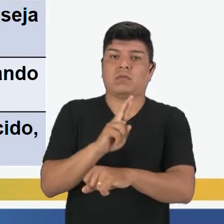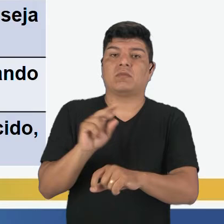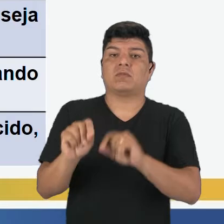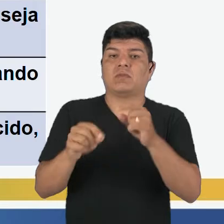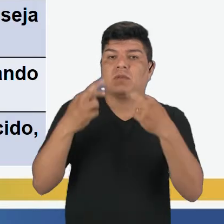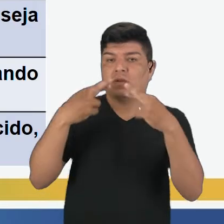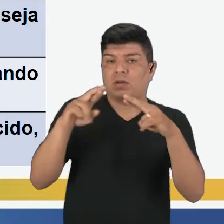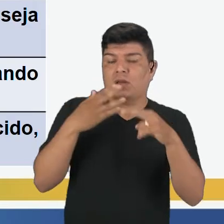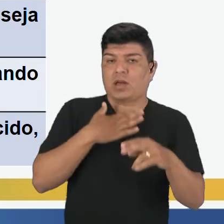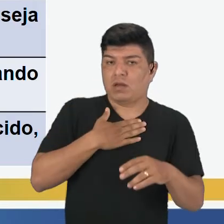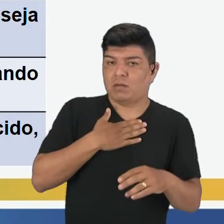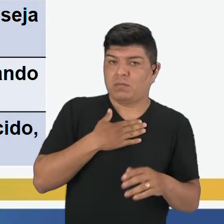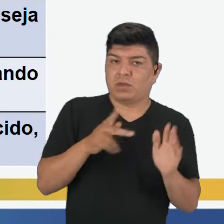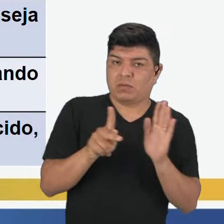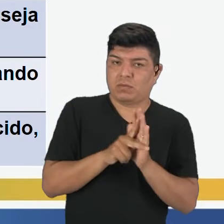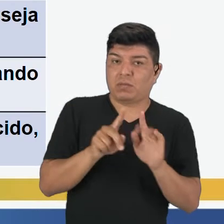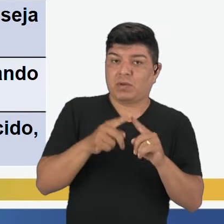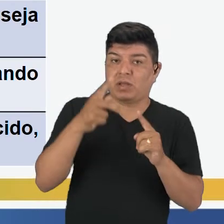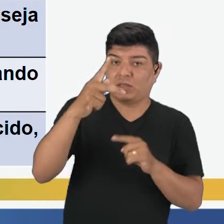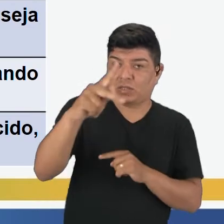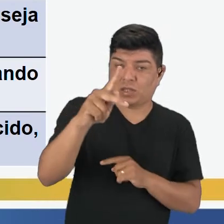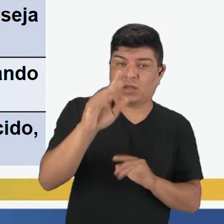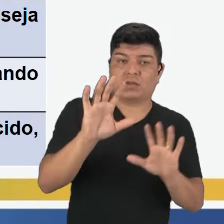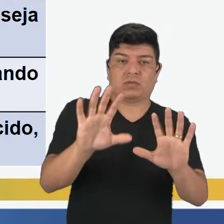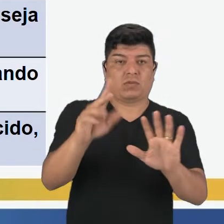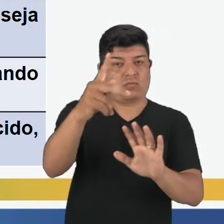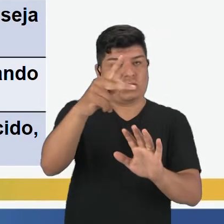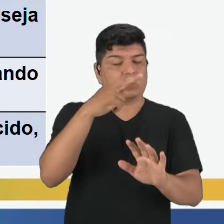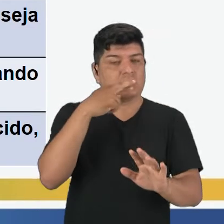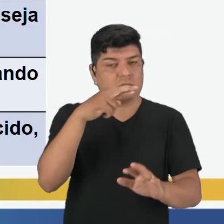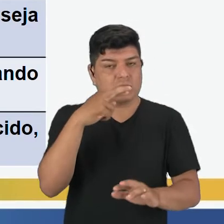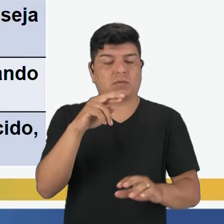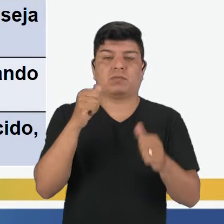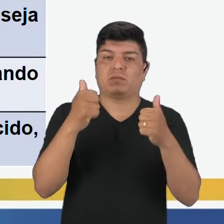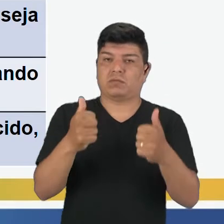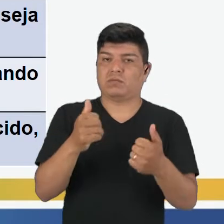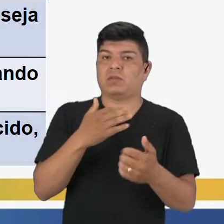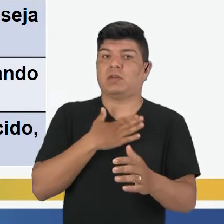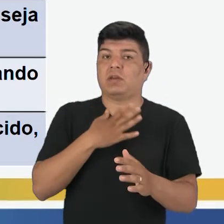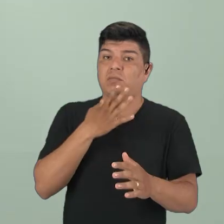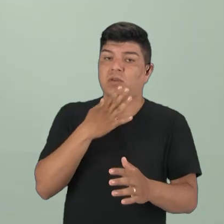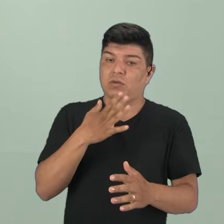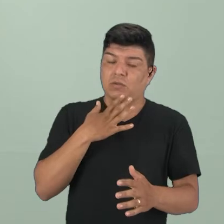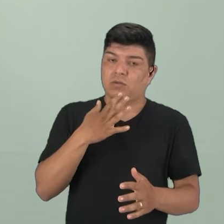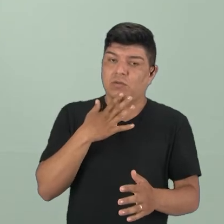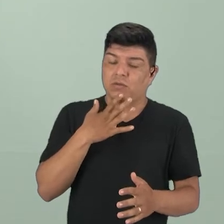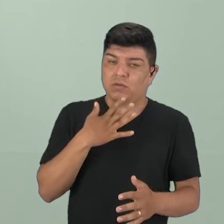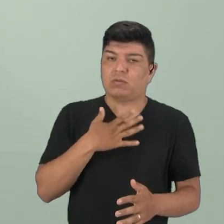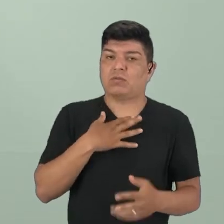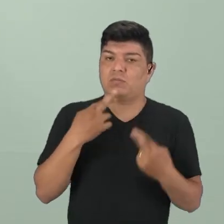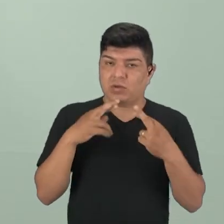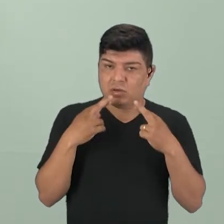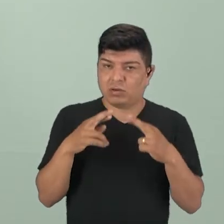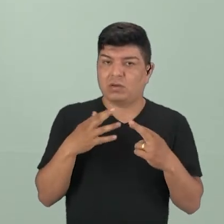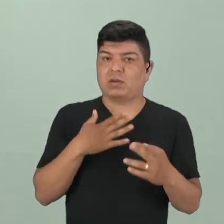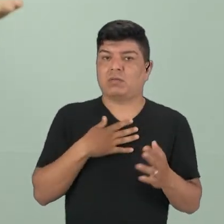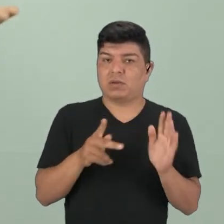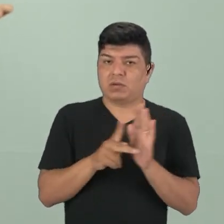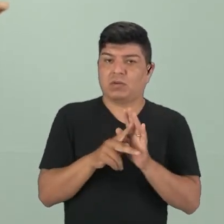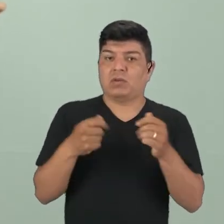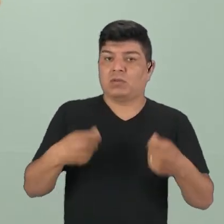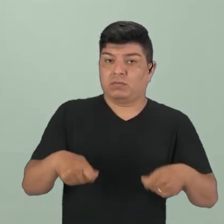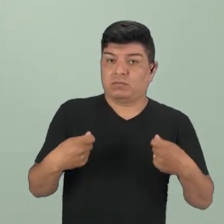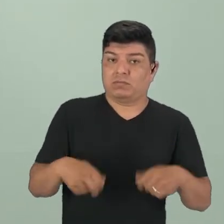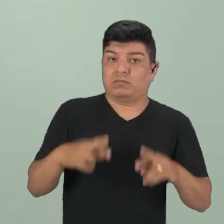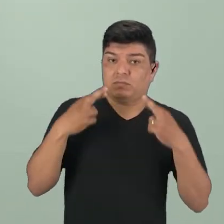eu critico muito a minha, a sua eu deixo para você criticar. Então a minha eu conheço bem, critico bem a minha, e é